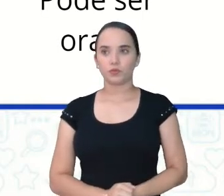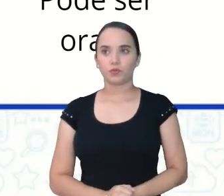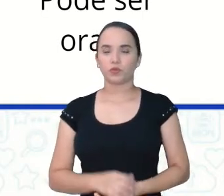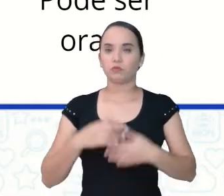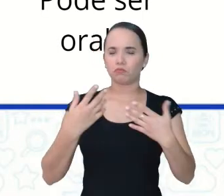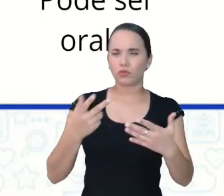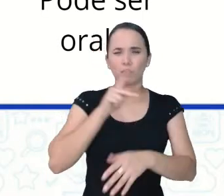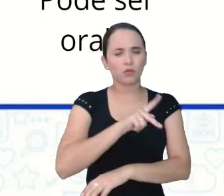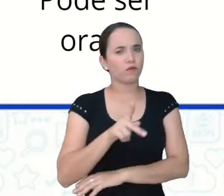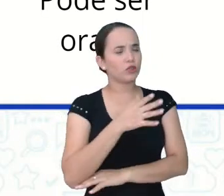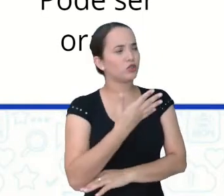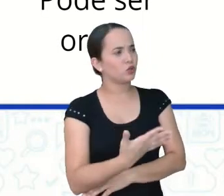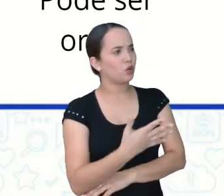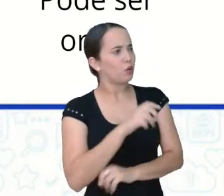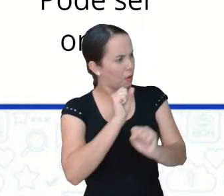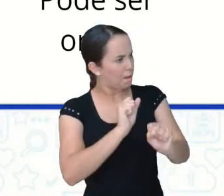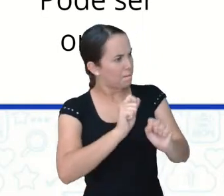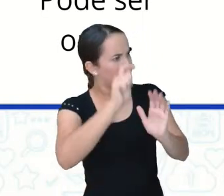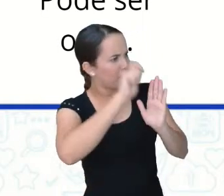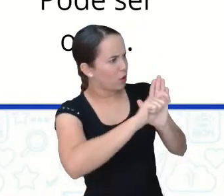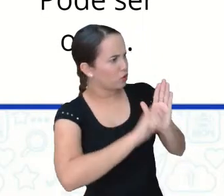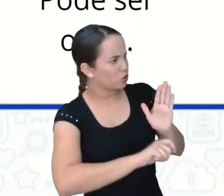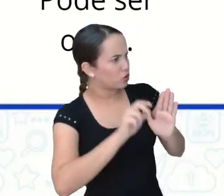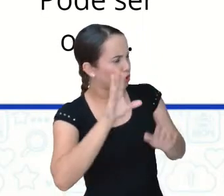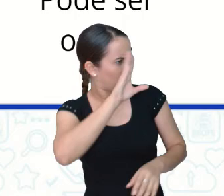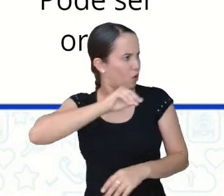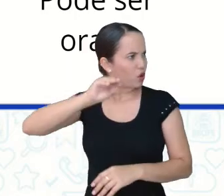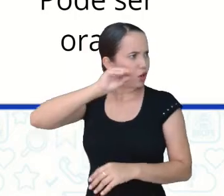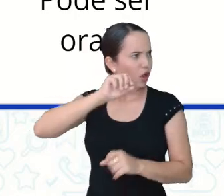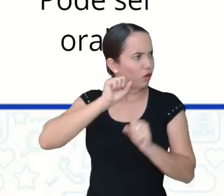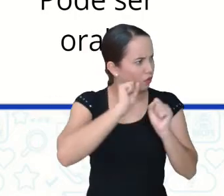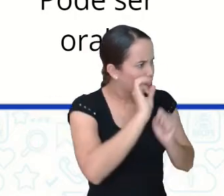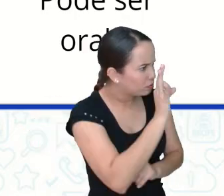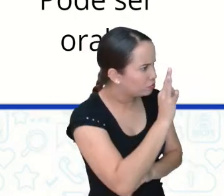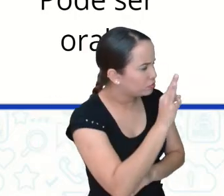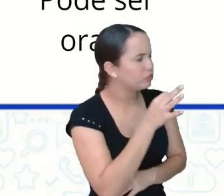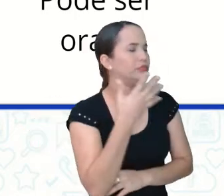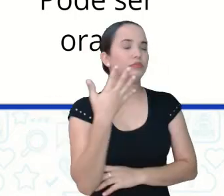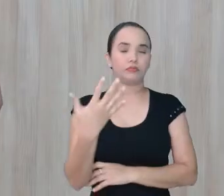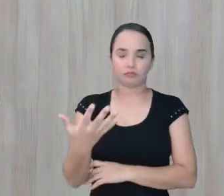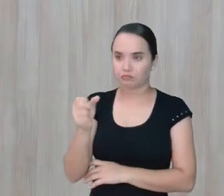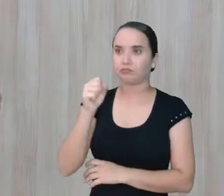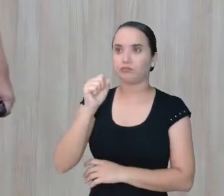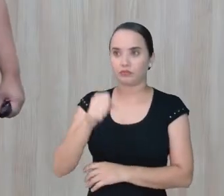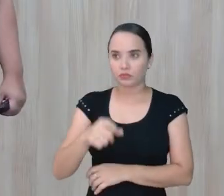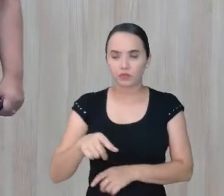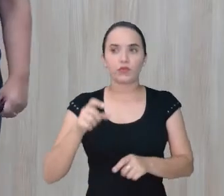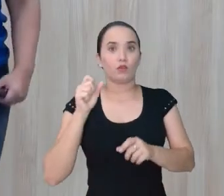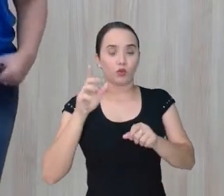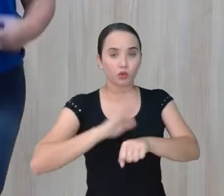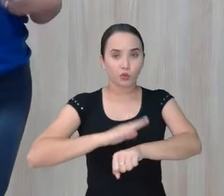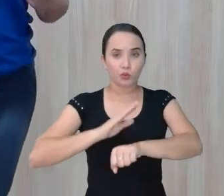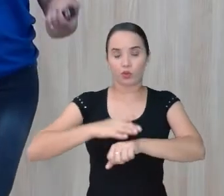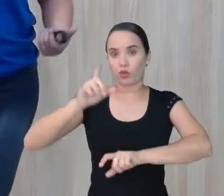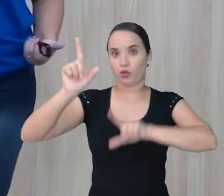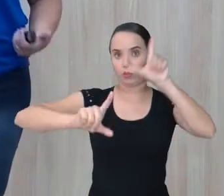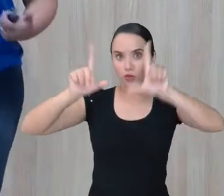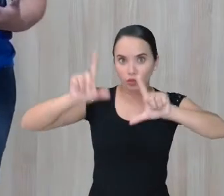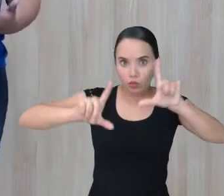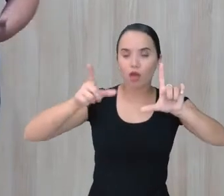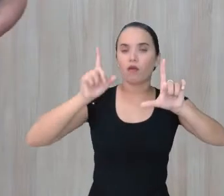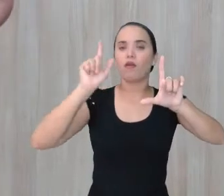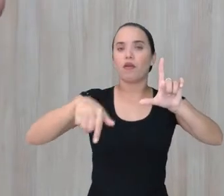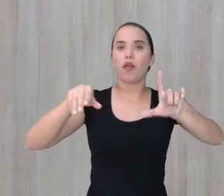Professora Vanessa, pode ser escrito e pode ser oral, não é? Isso. Quando a gente tem aí um jornal na TV, a gente está falando de